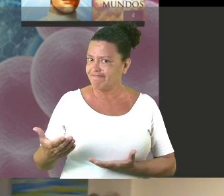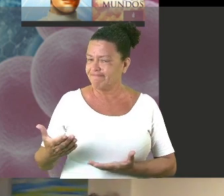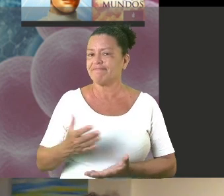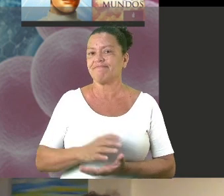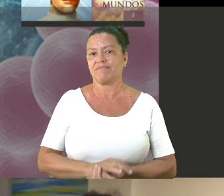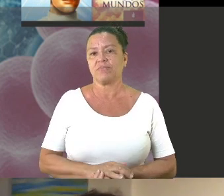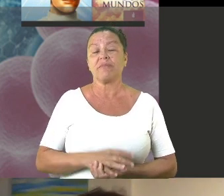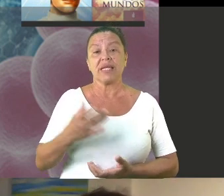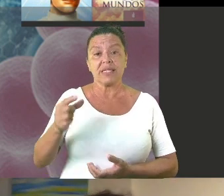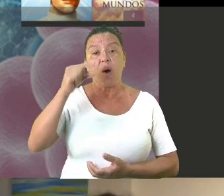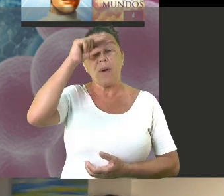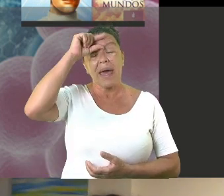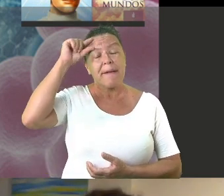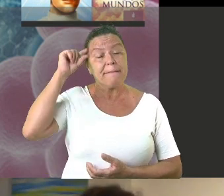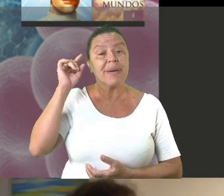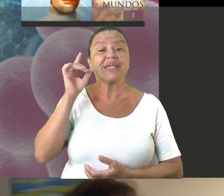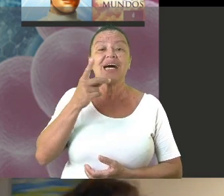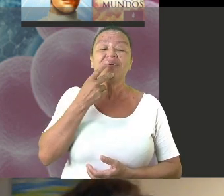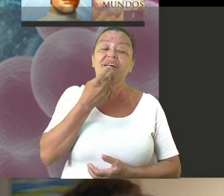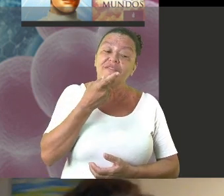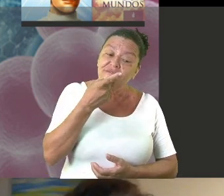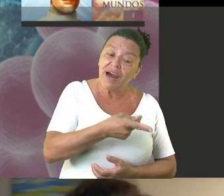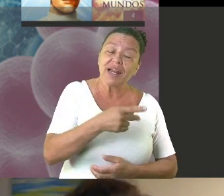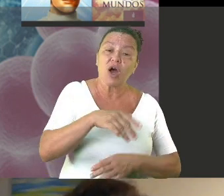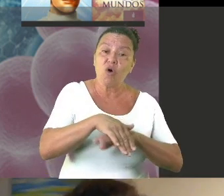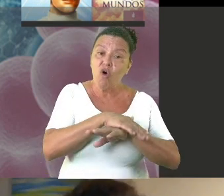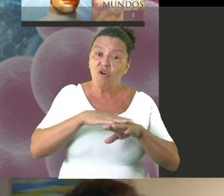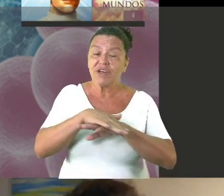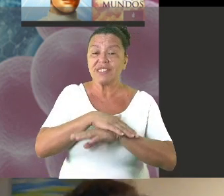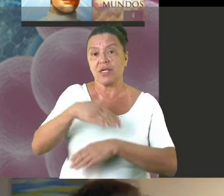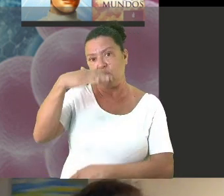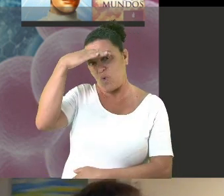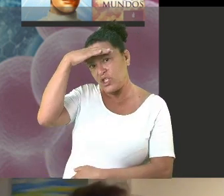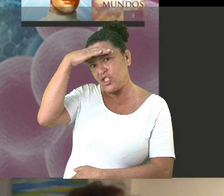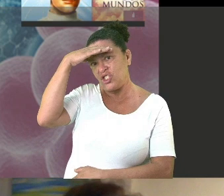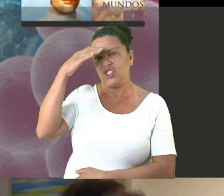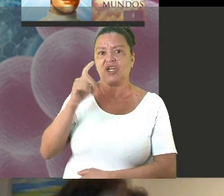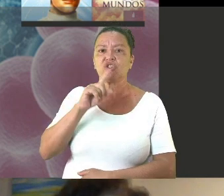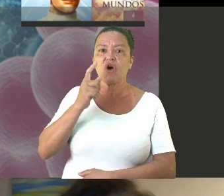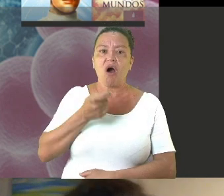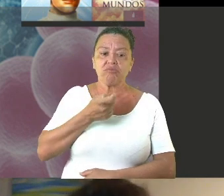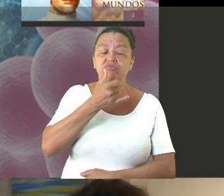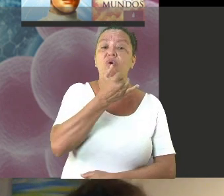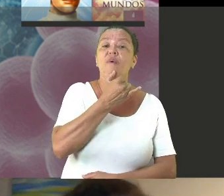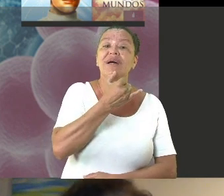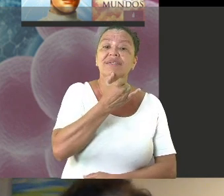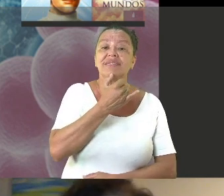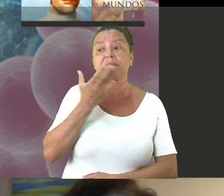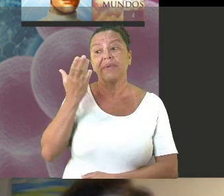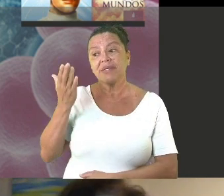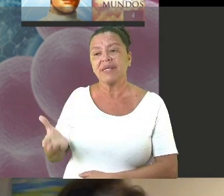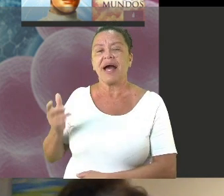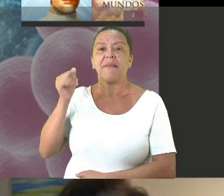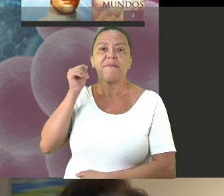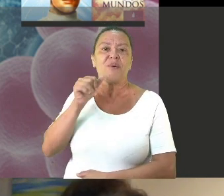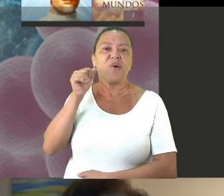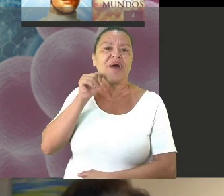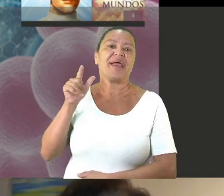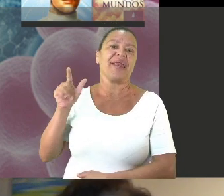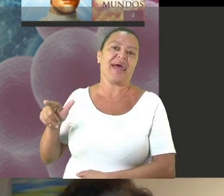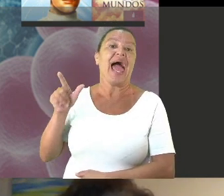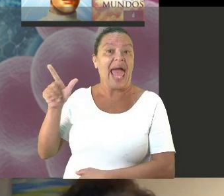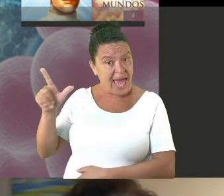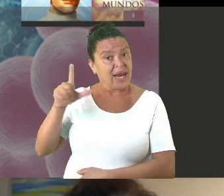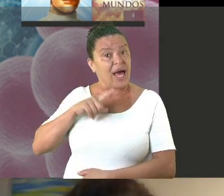ali, Emmanuel estava comentando e conversando com o Chico Xavier, dando um exemplo disso que André Luiz traz